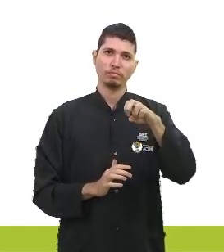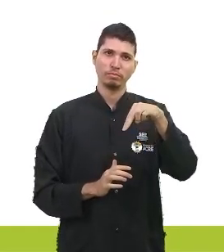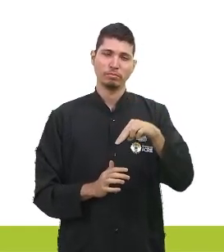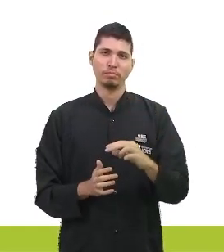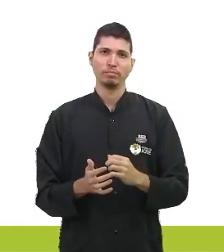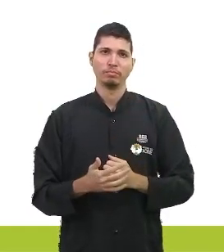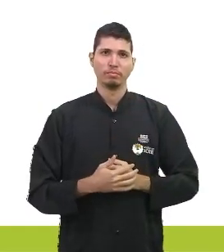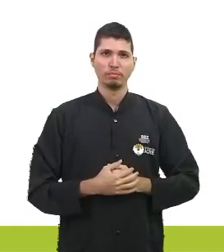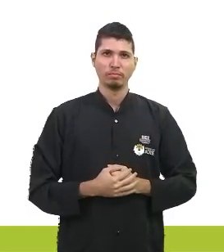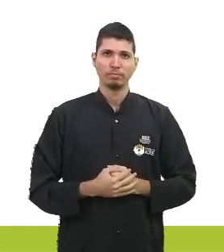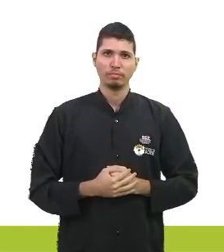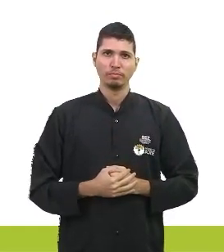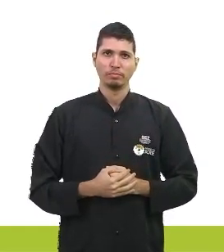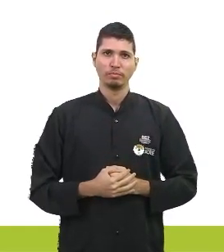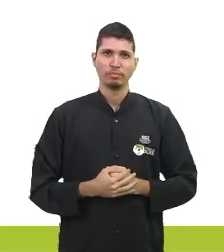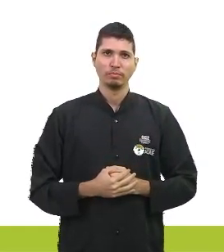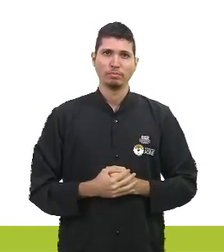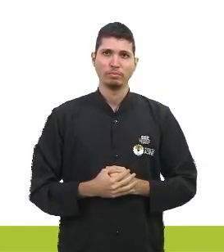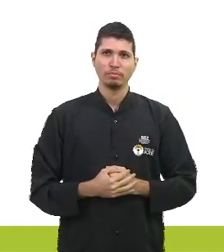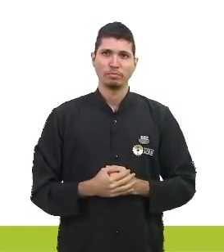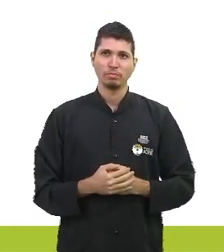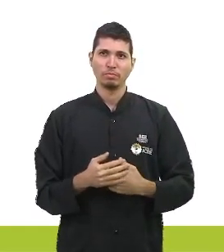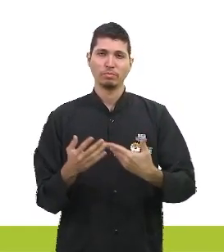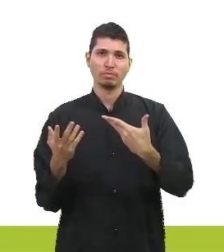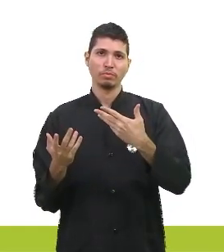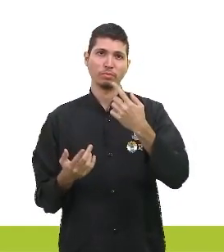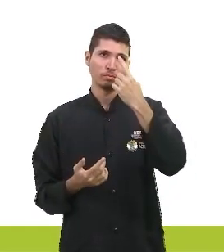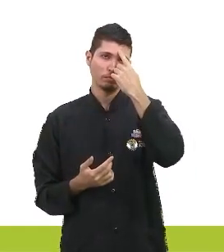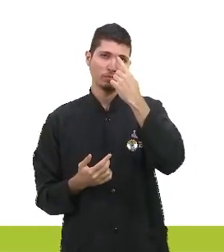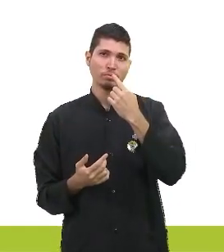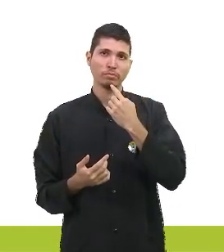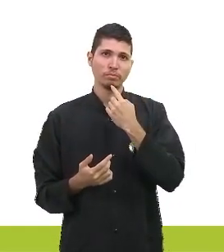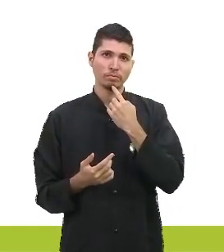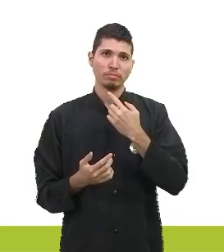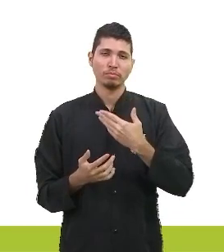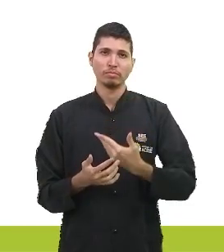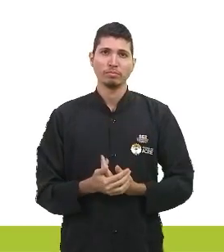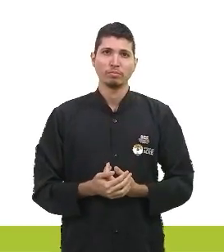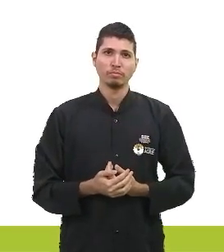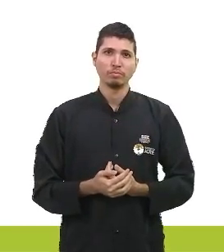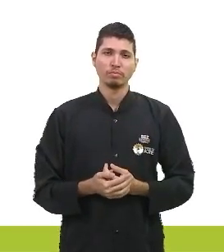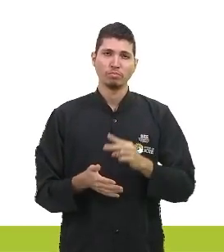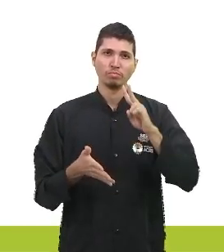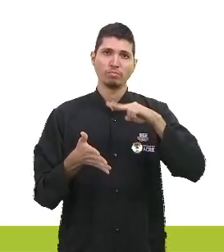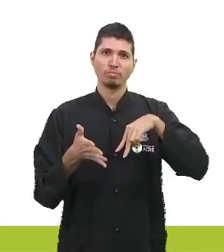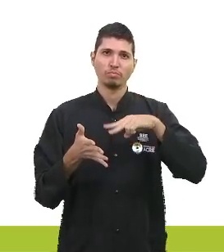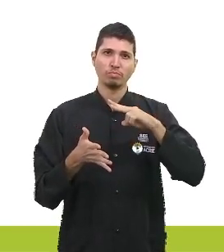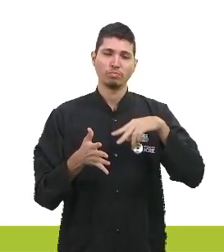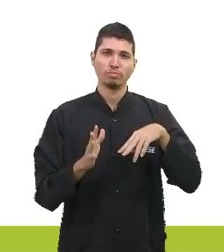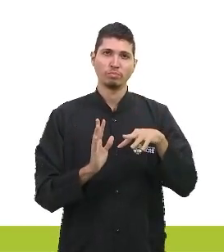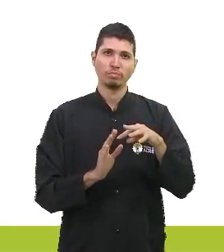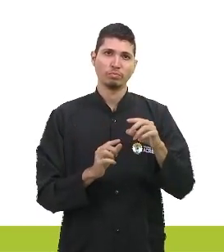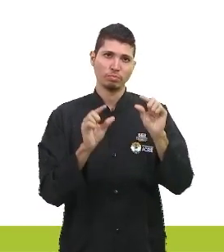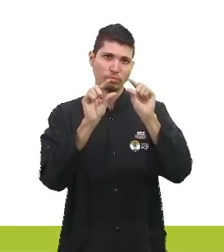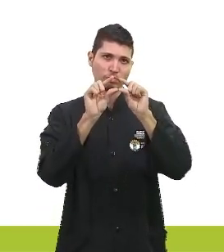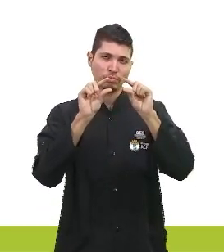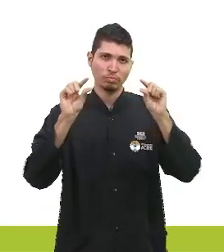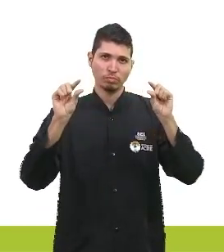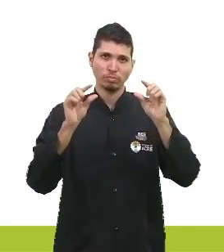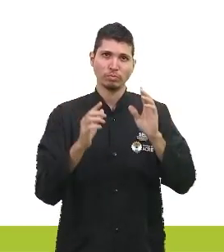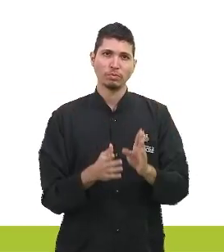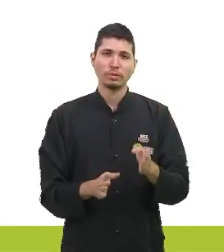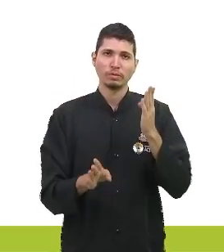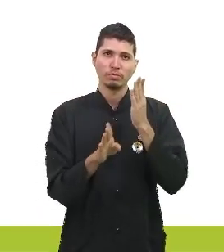Então, considere aqui essa figura. Agora vamos ler o problema. Por causa dos